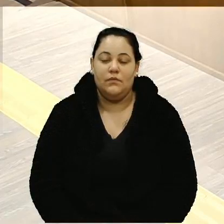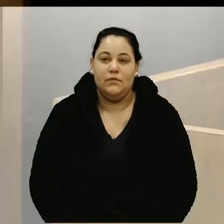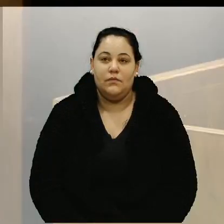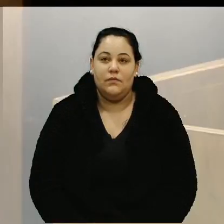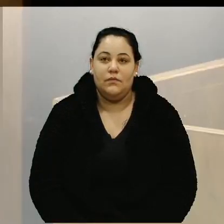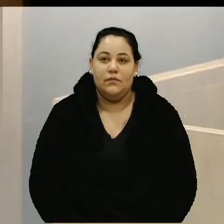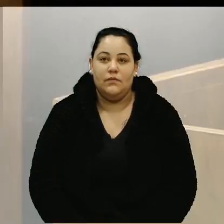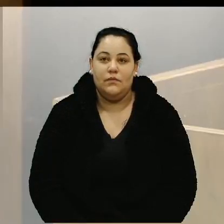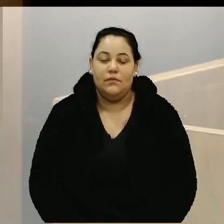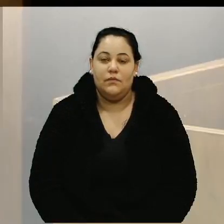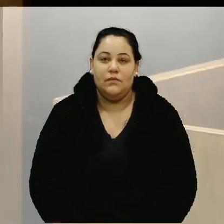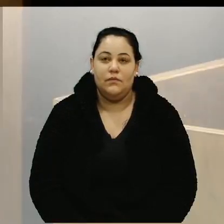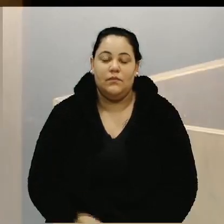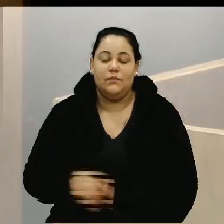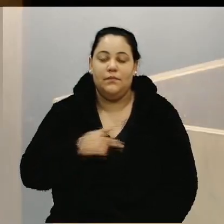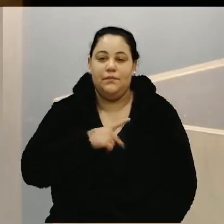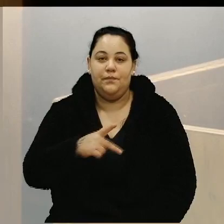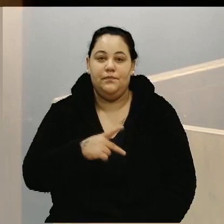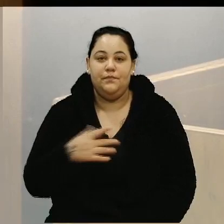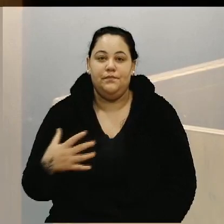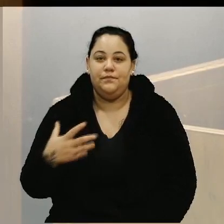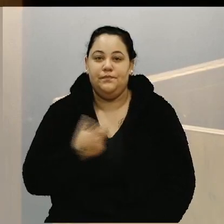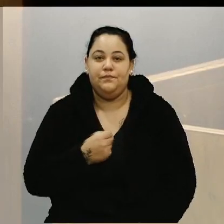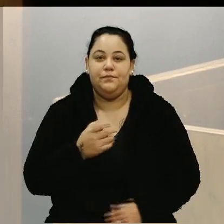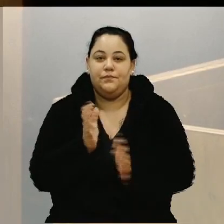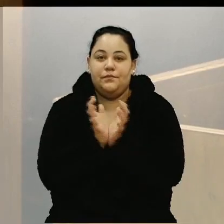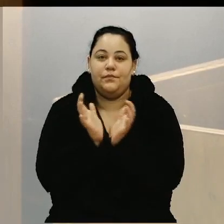senhora presidente, caros colegas,